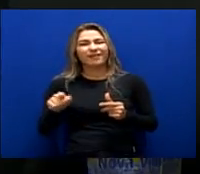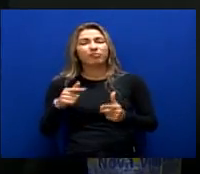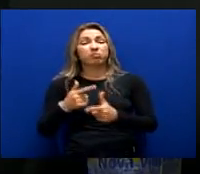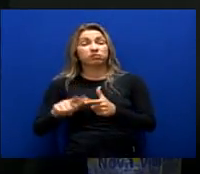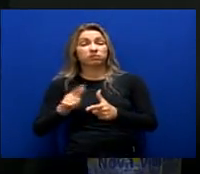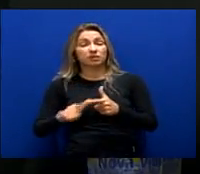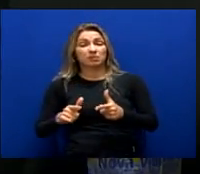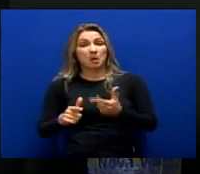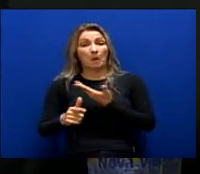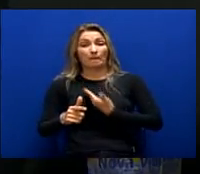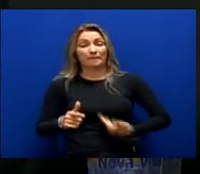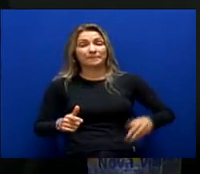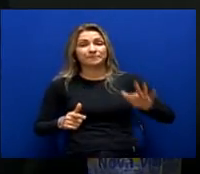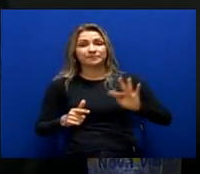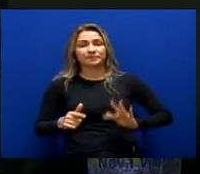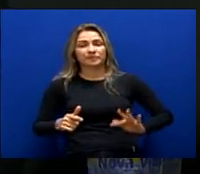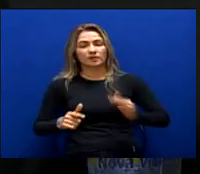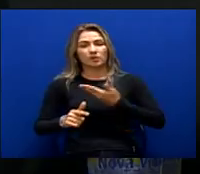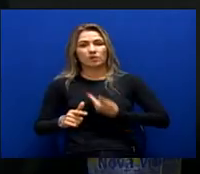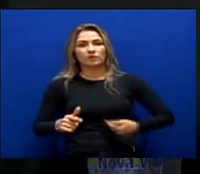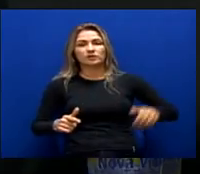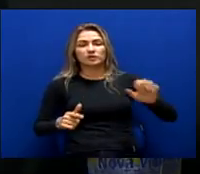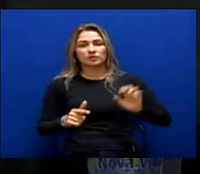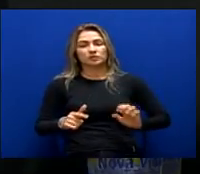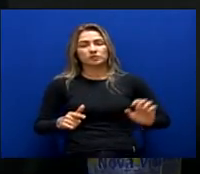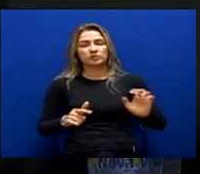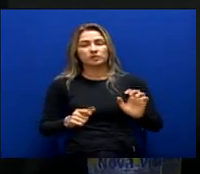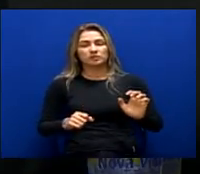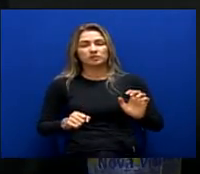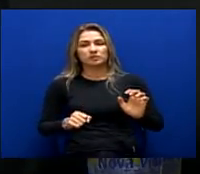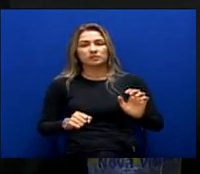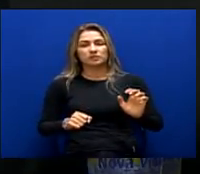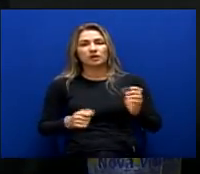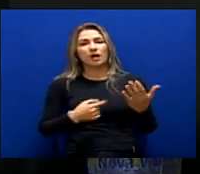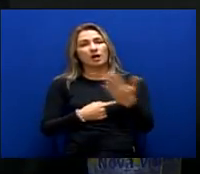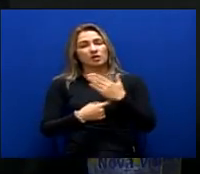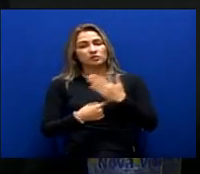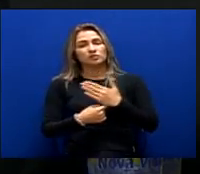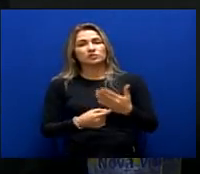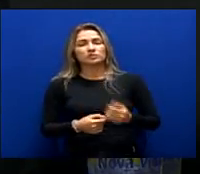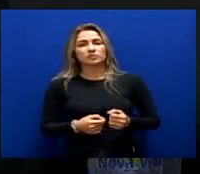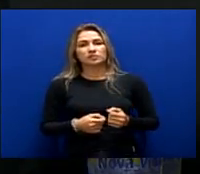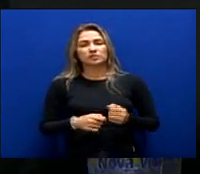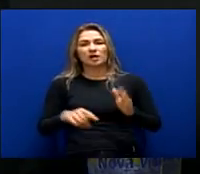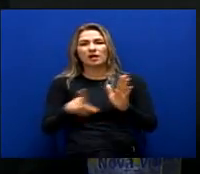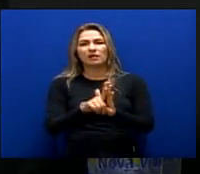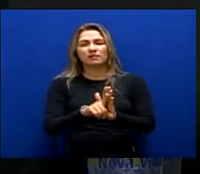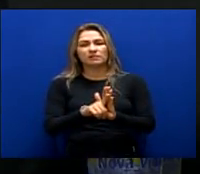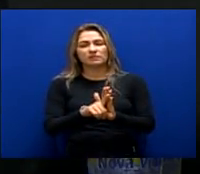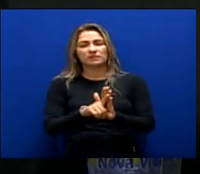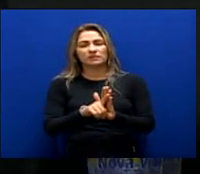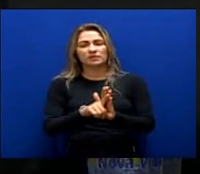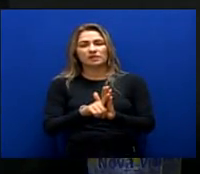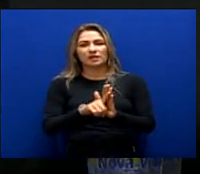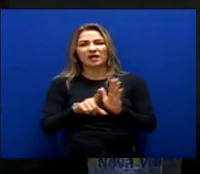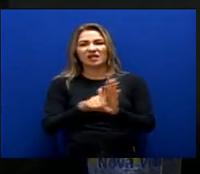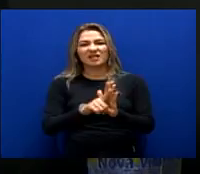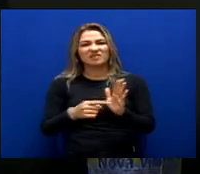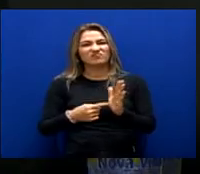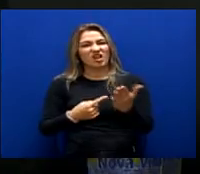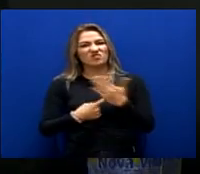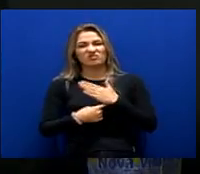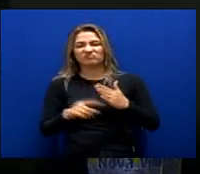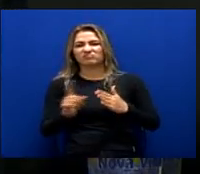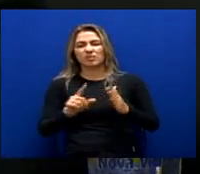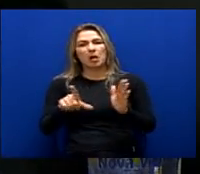com a a lei que não nos protege e nos coloca frente a frente com empresas que nem sempre são aquilo que nós do